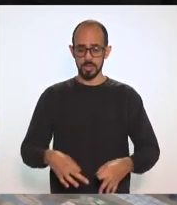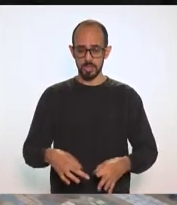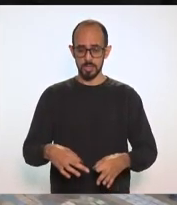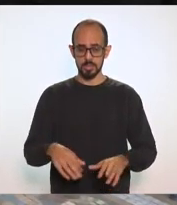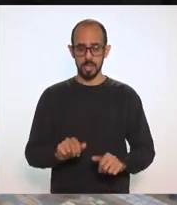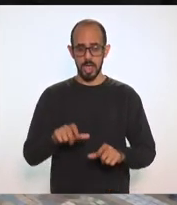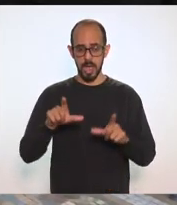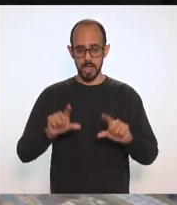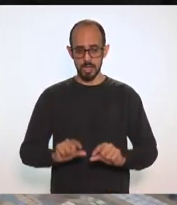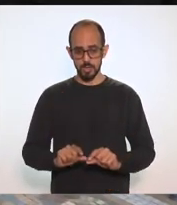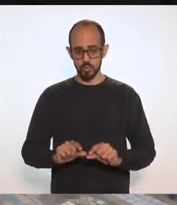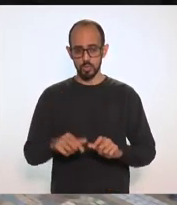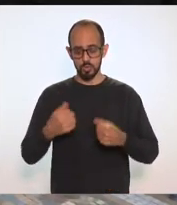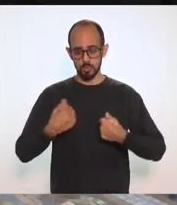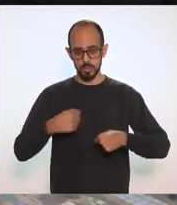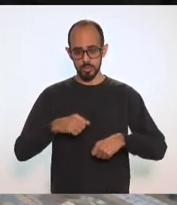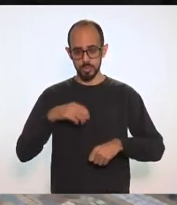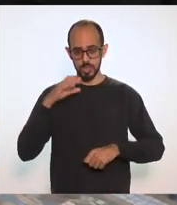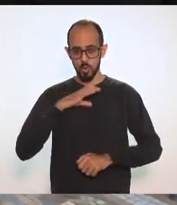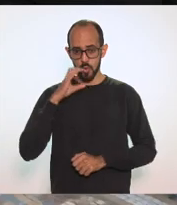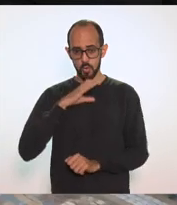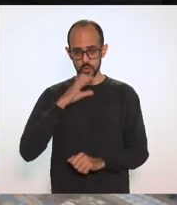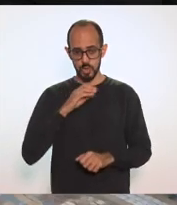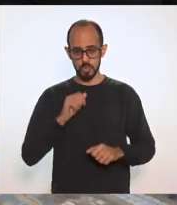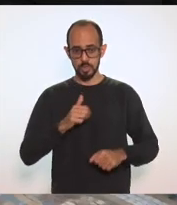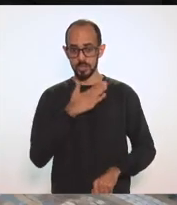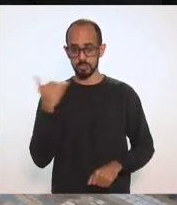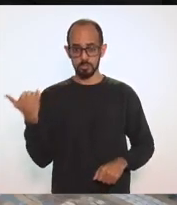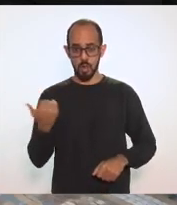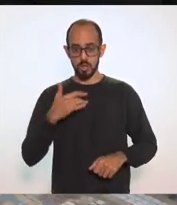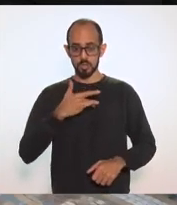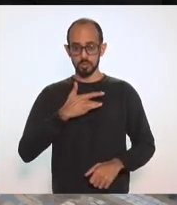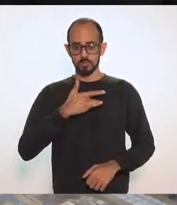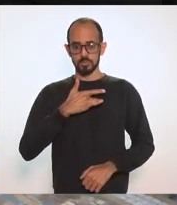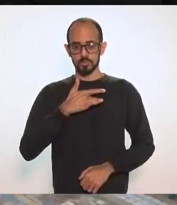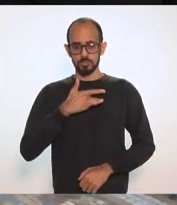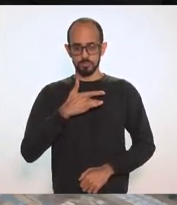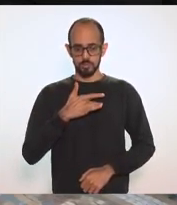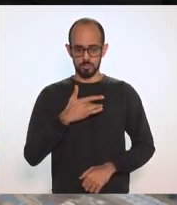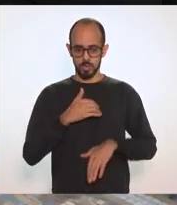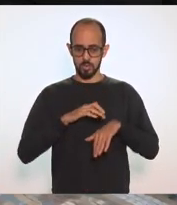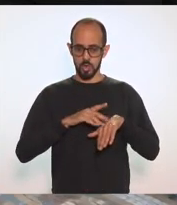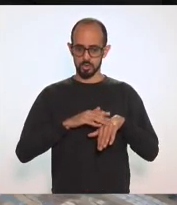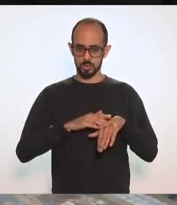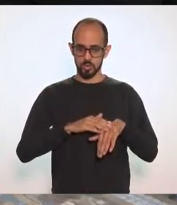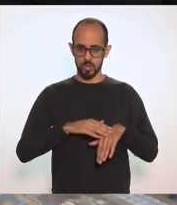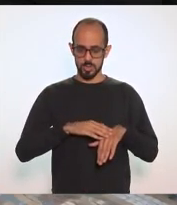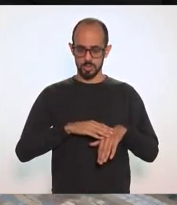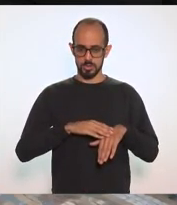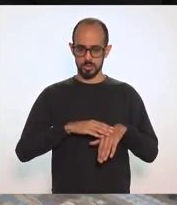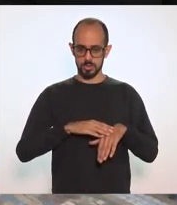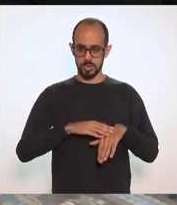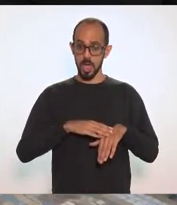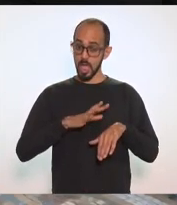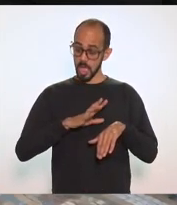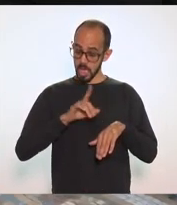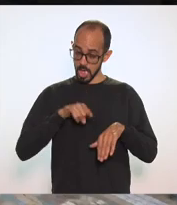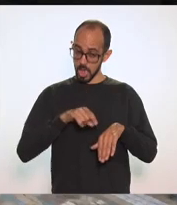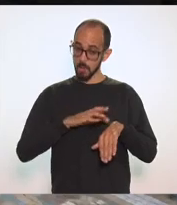ser imediata dos altos índices de morte por tuberculose, lembrando que a tuberculose é uma